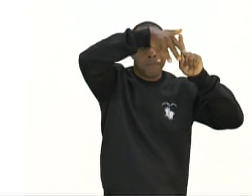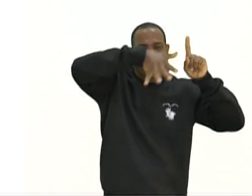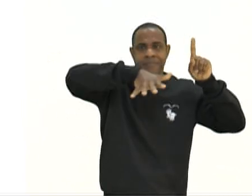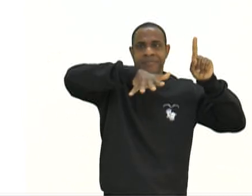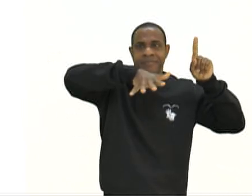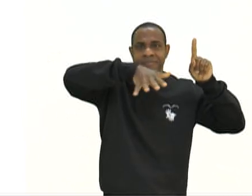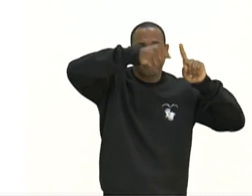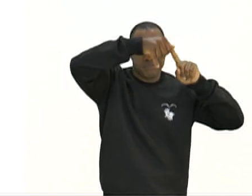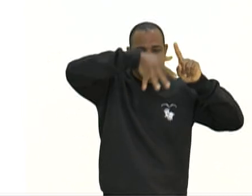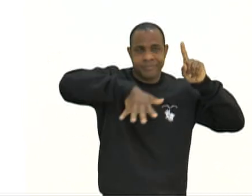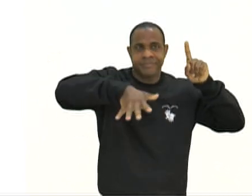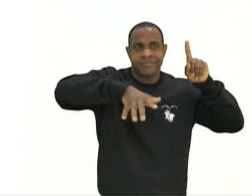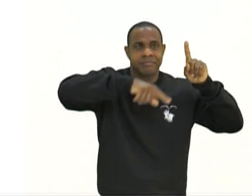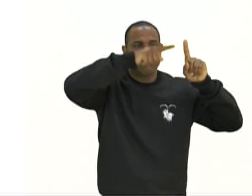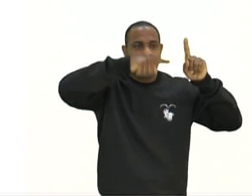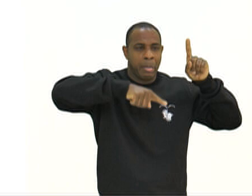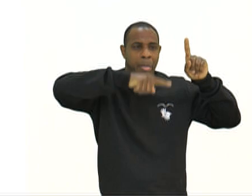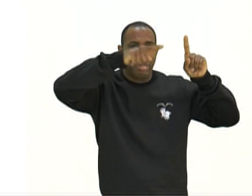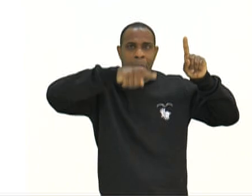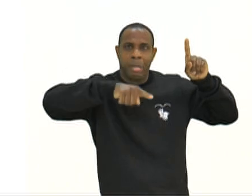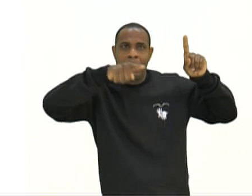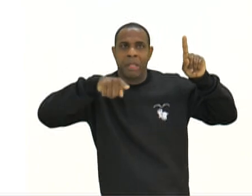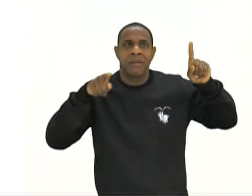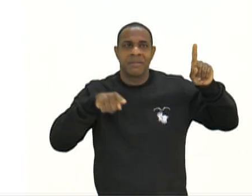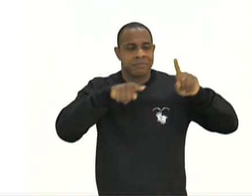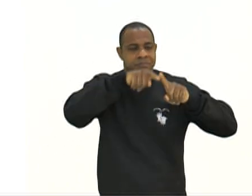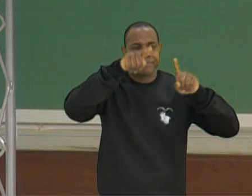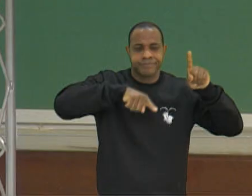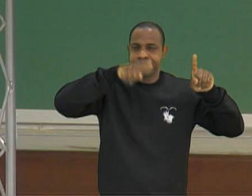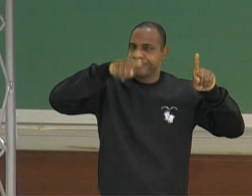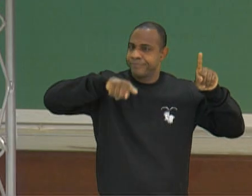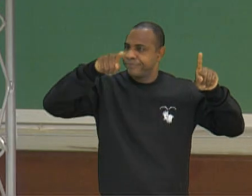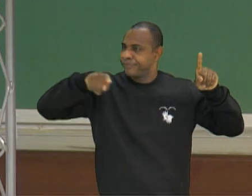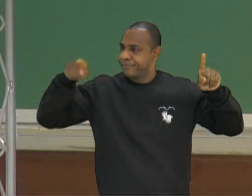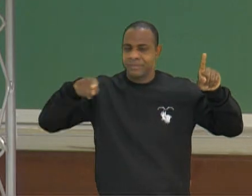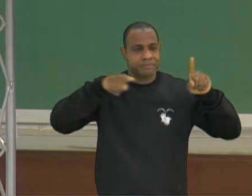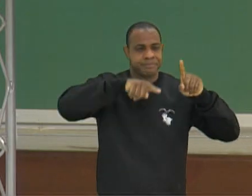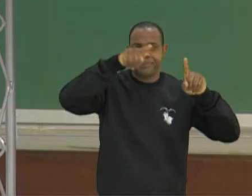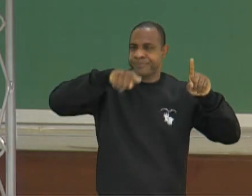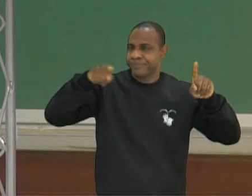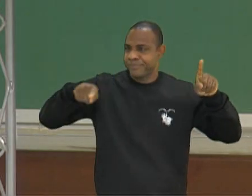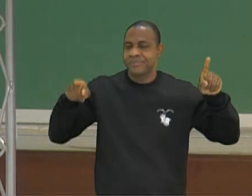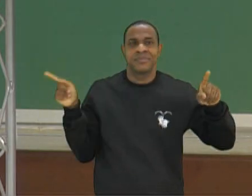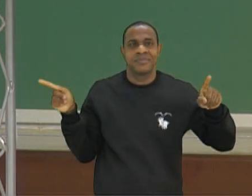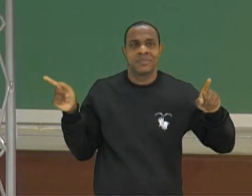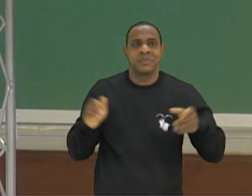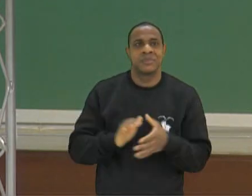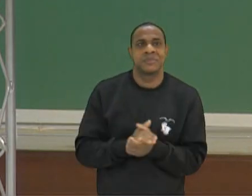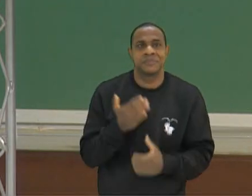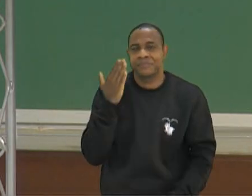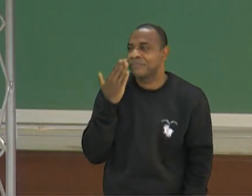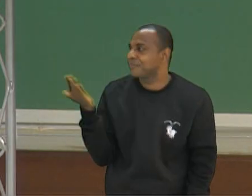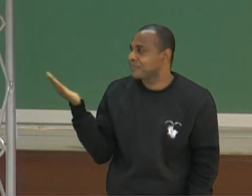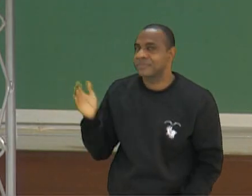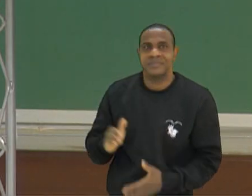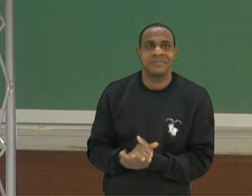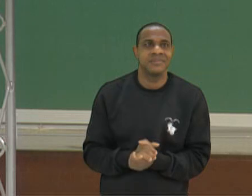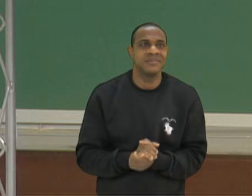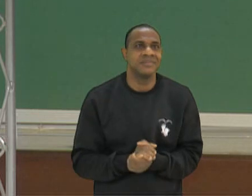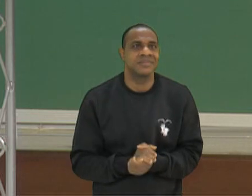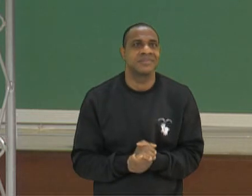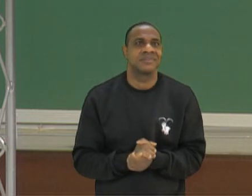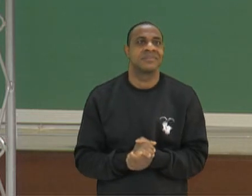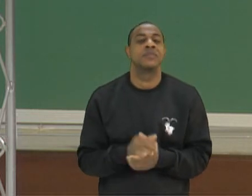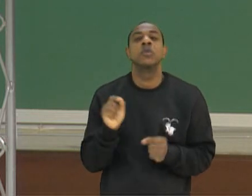forma pertinente no nosso conteúdo por intermédio dessas oscilações, tendo um ponto máximo, um ponto mínimo que chamamos de amplitude, certo? O